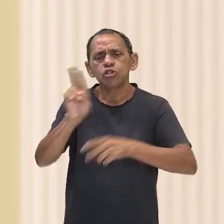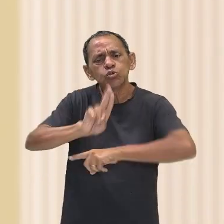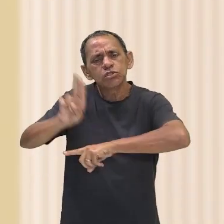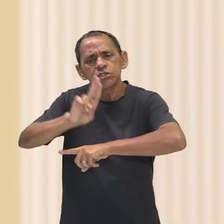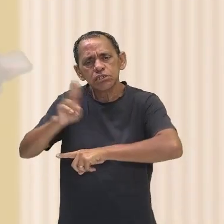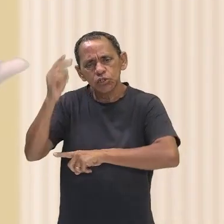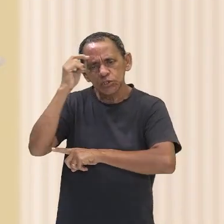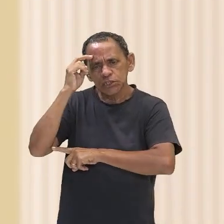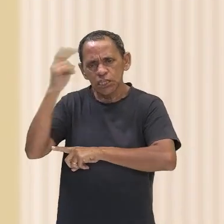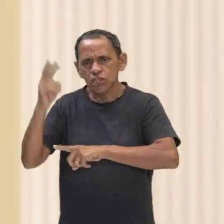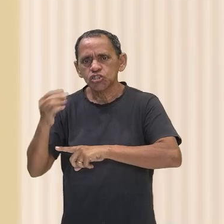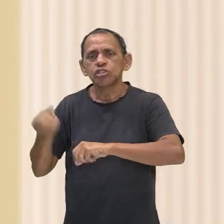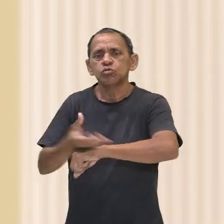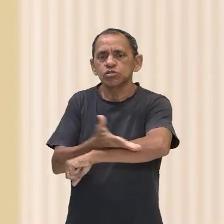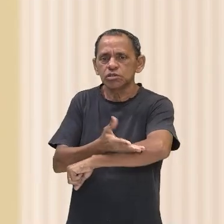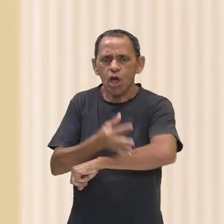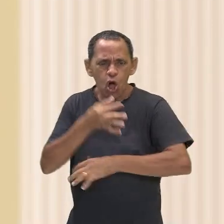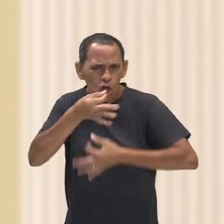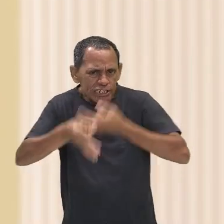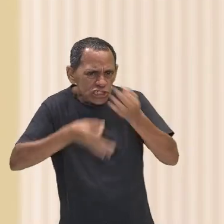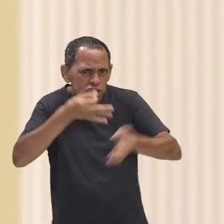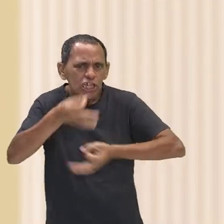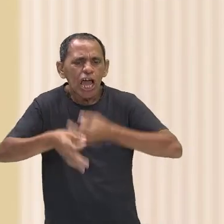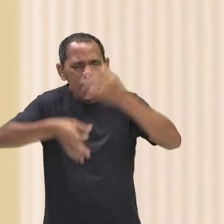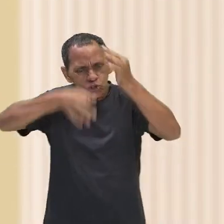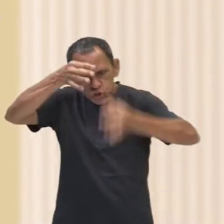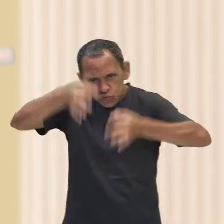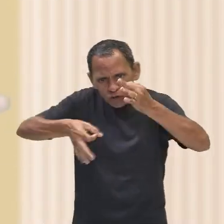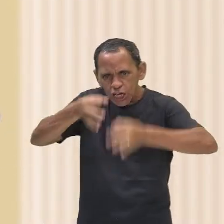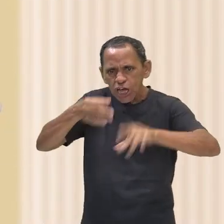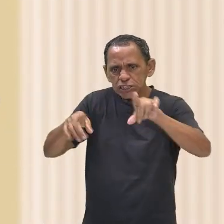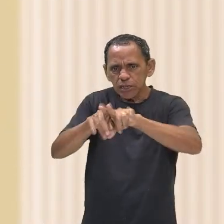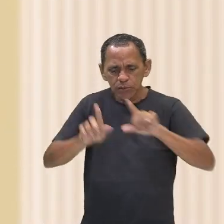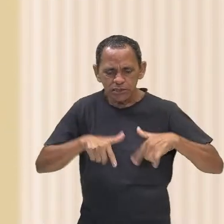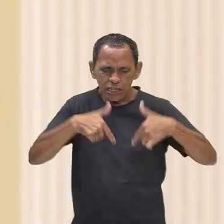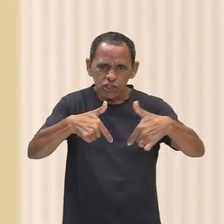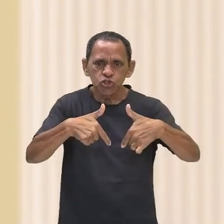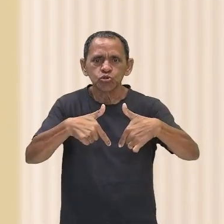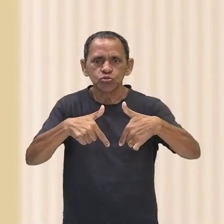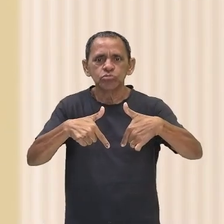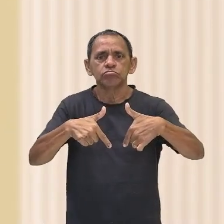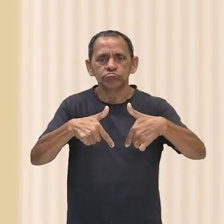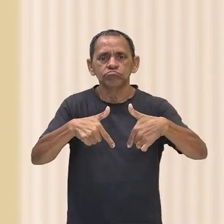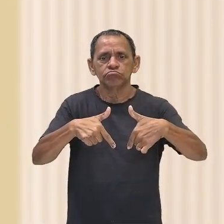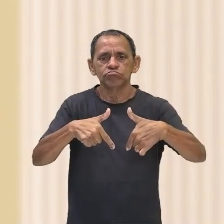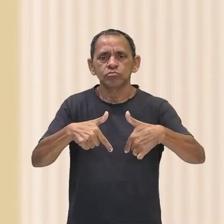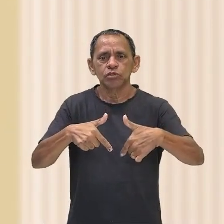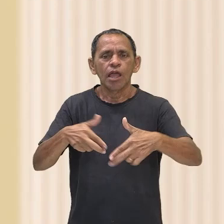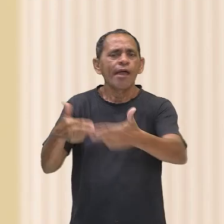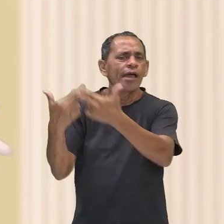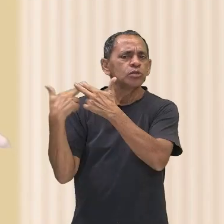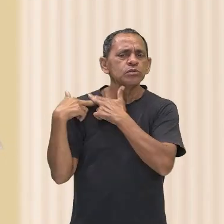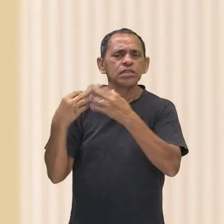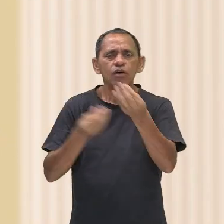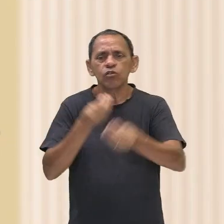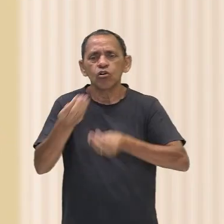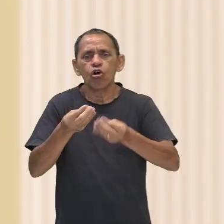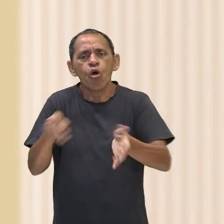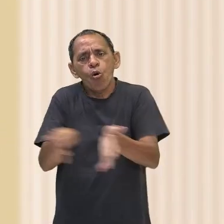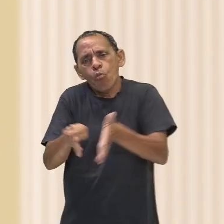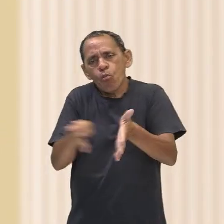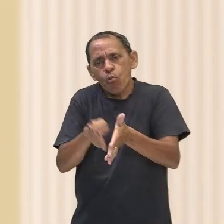emocional, sendo crítico, sabendo justificar as suas atitudes, as suas ações, sendo responsável pelo seu